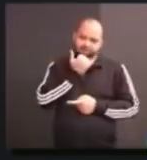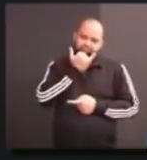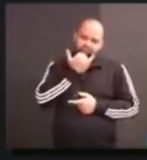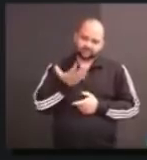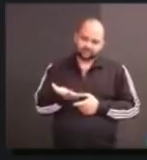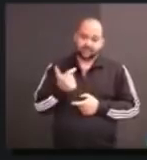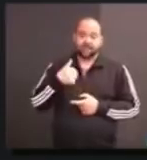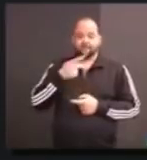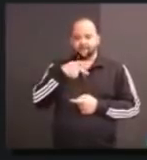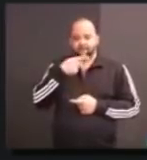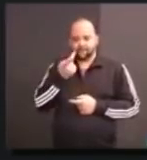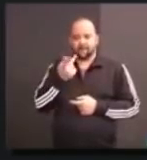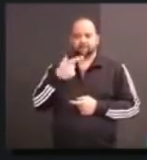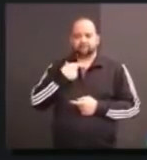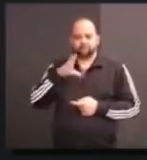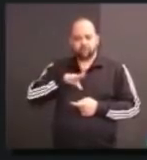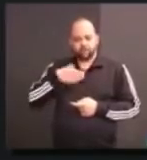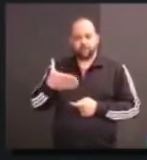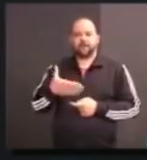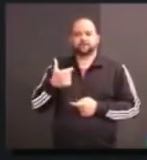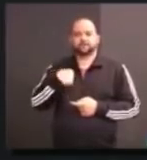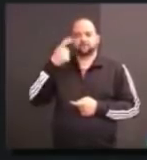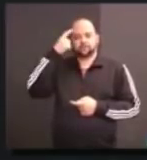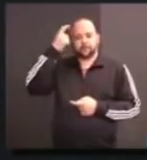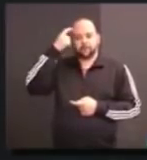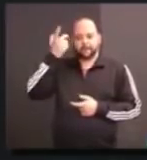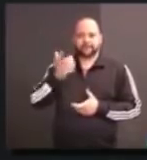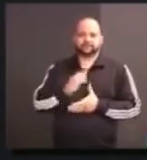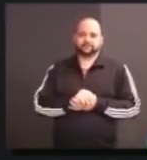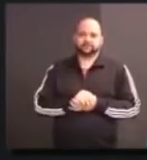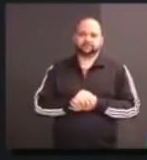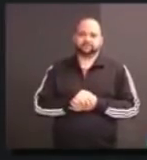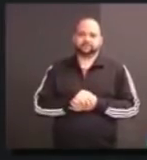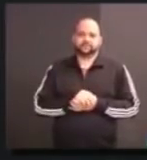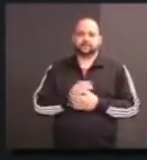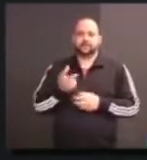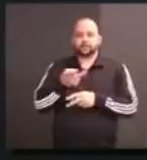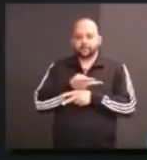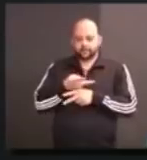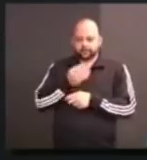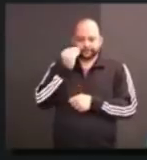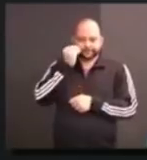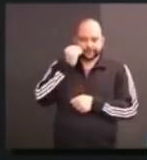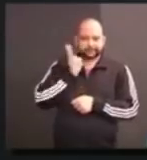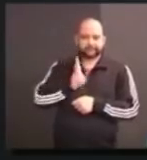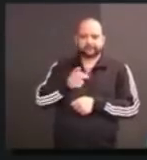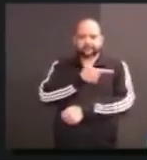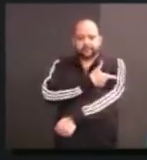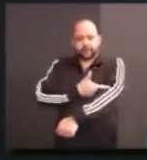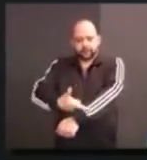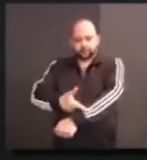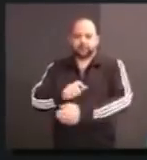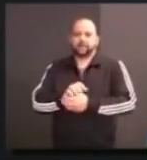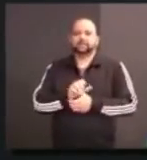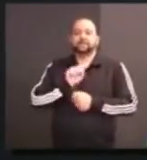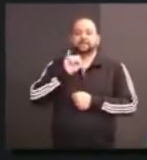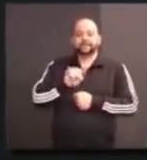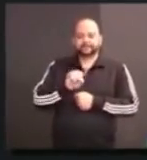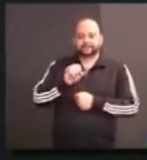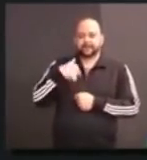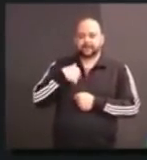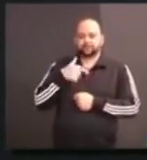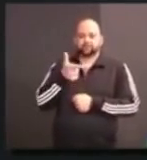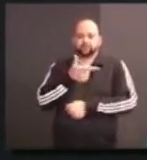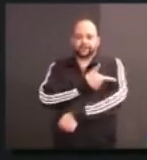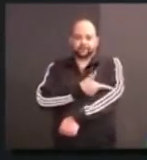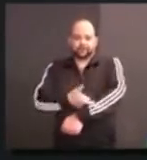Eu falo o que eu penso e procuro ser educado. Se fui